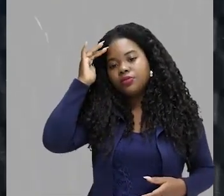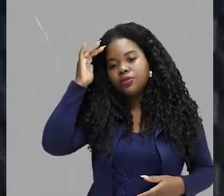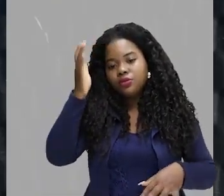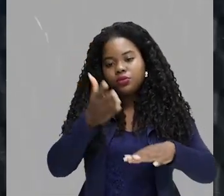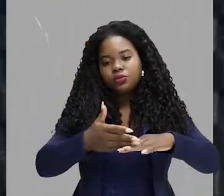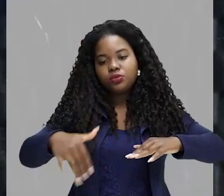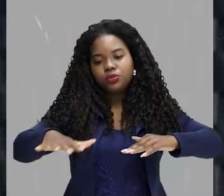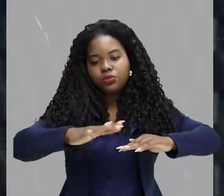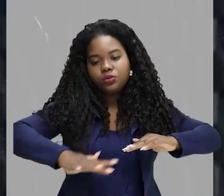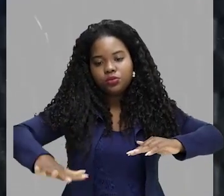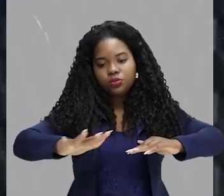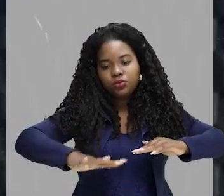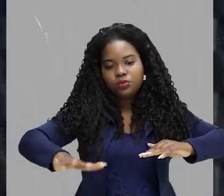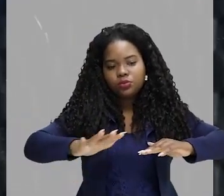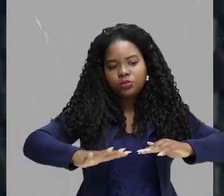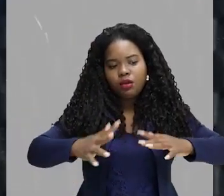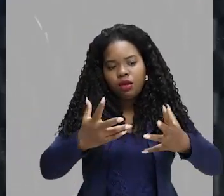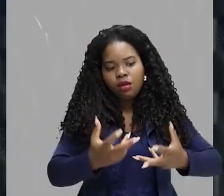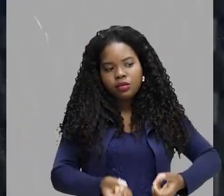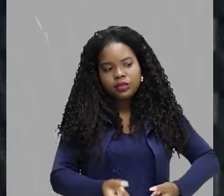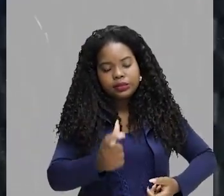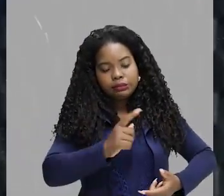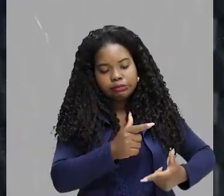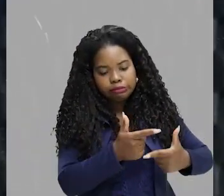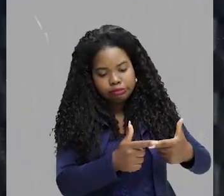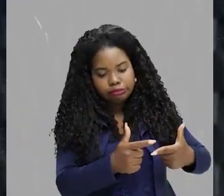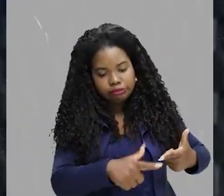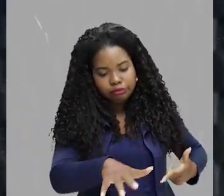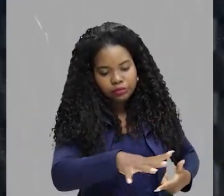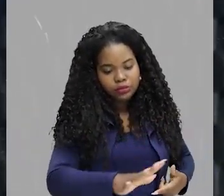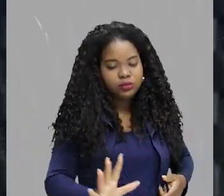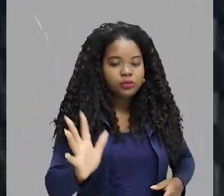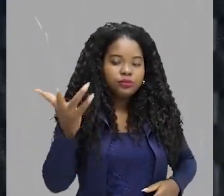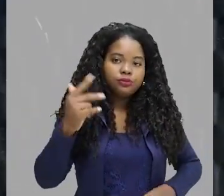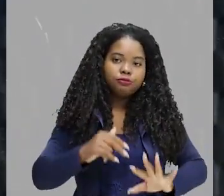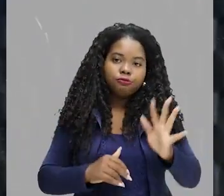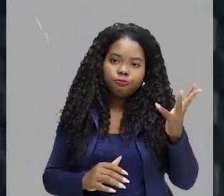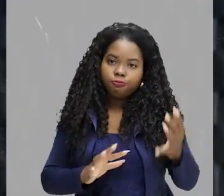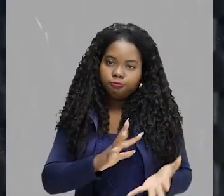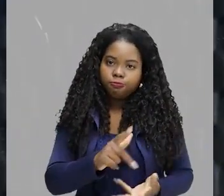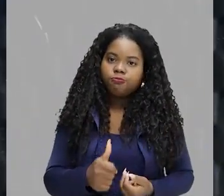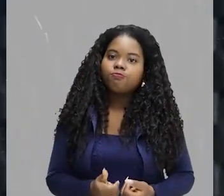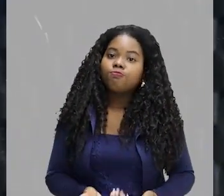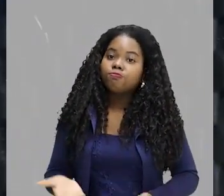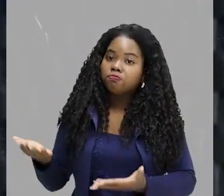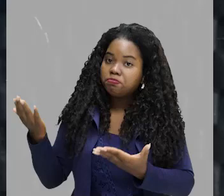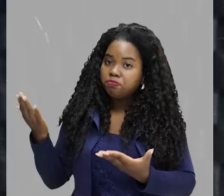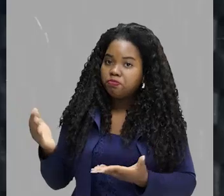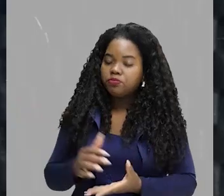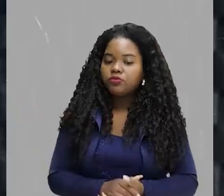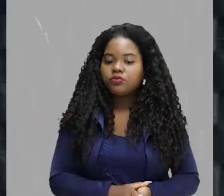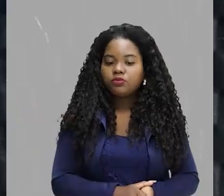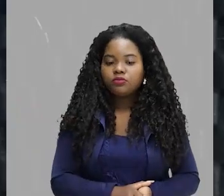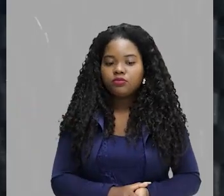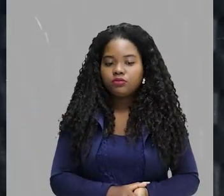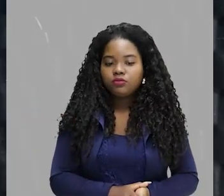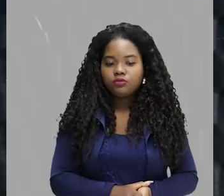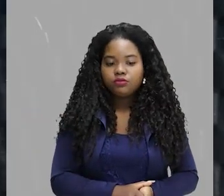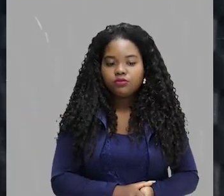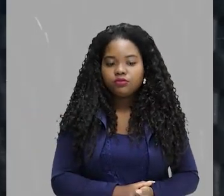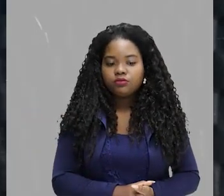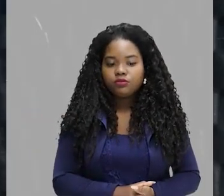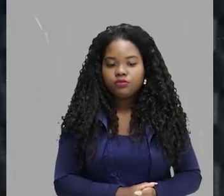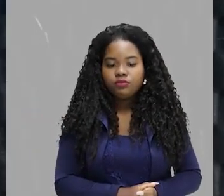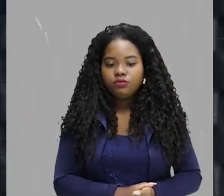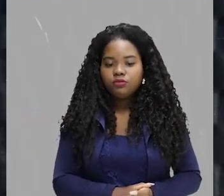contemporâneo admitiram que existia um problema ambiental no mundo foi aqui. A partir do momento que você admite que há um problema,